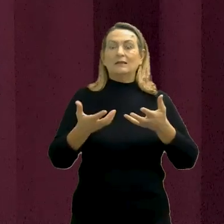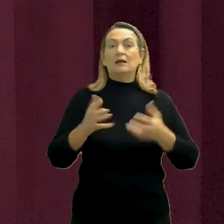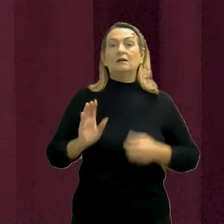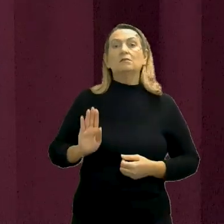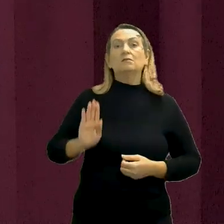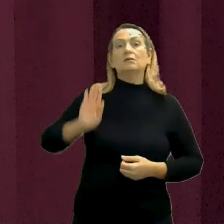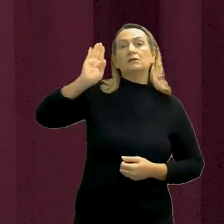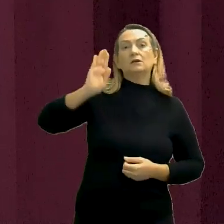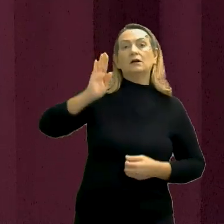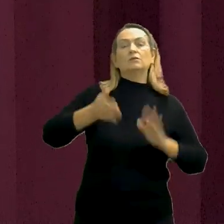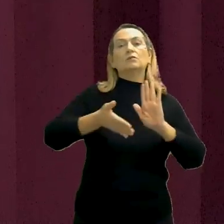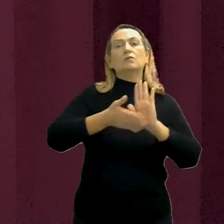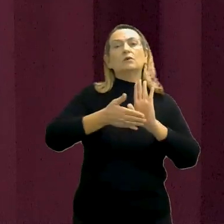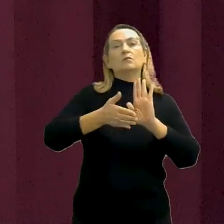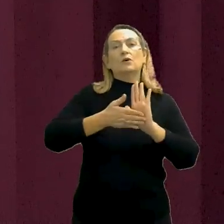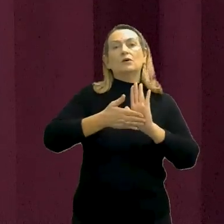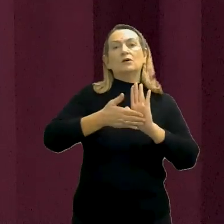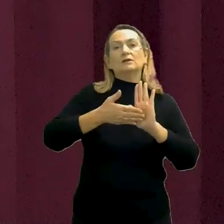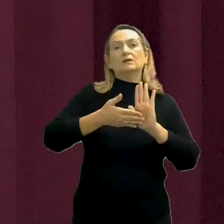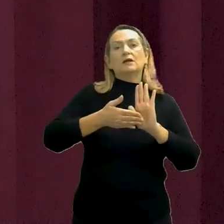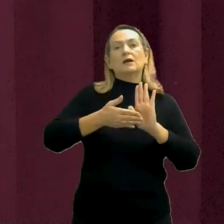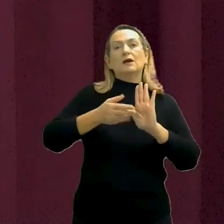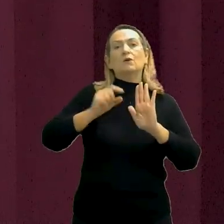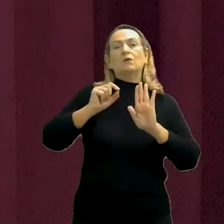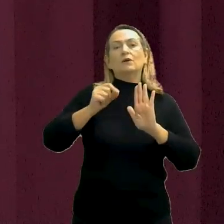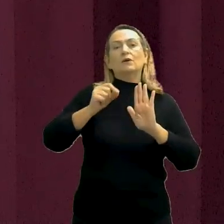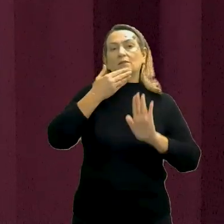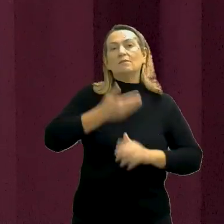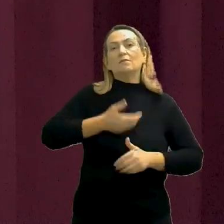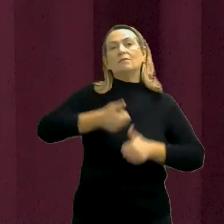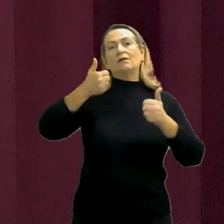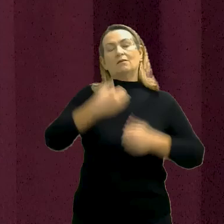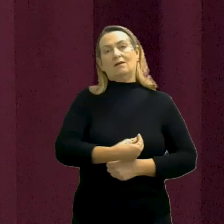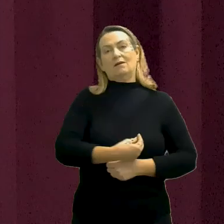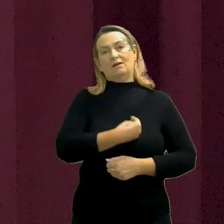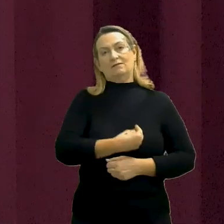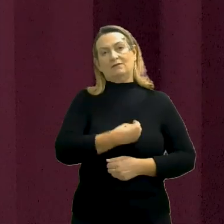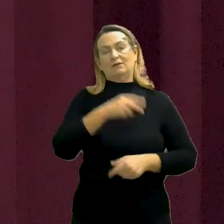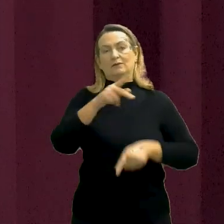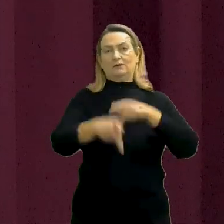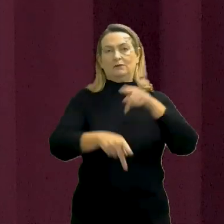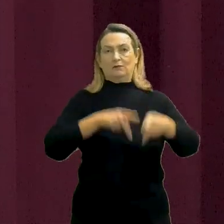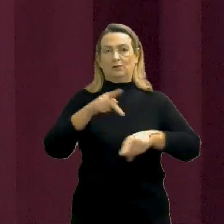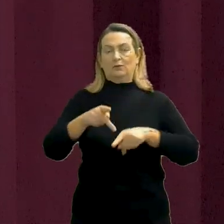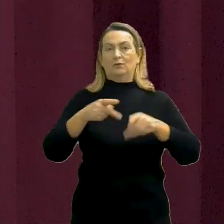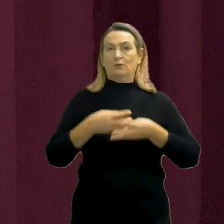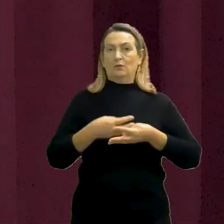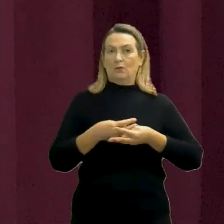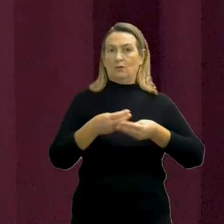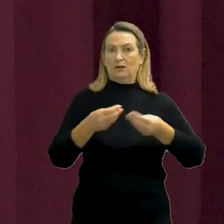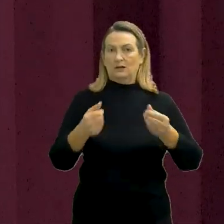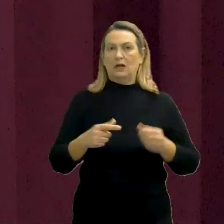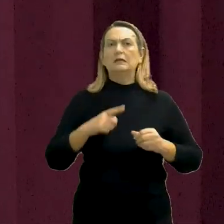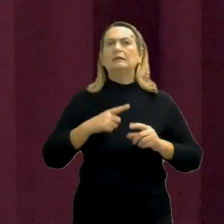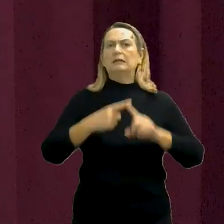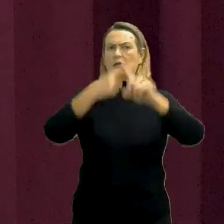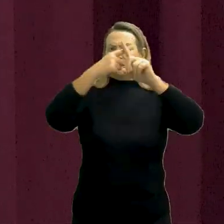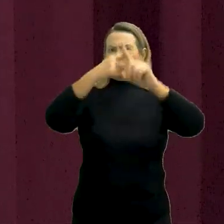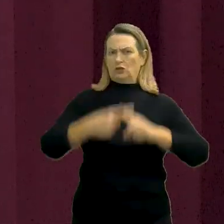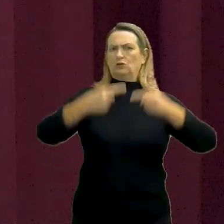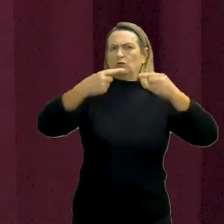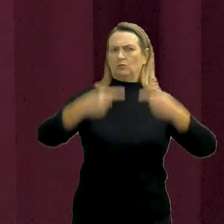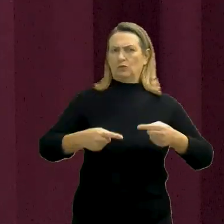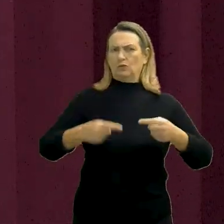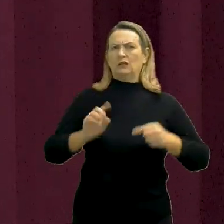melhoria da qualidade de vida da população Eu acho que isso que a população quer Claro que existe uma disputa entre candidatos né e o estado